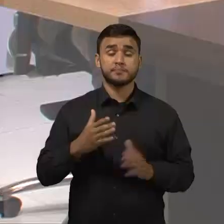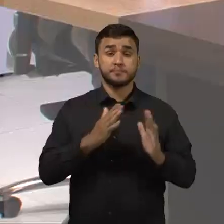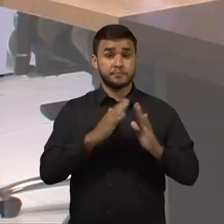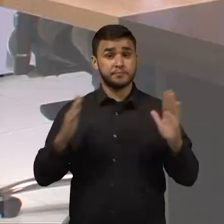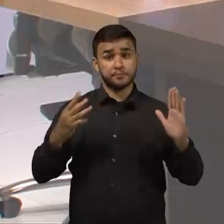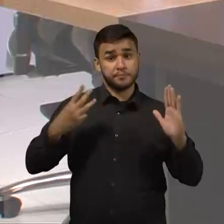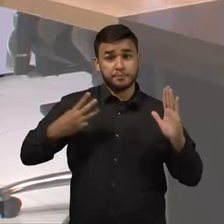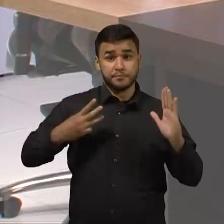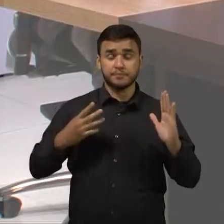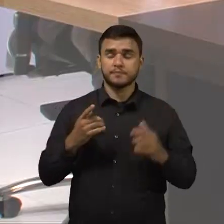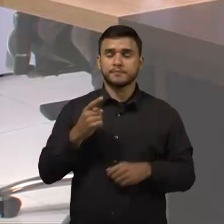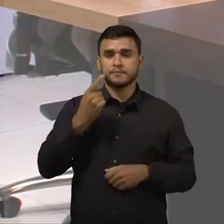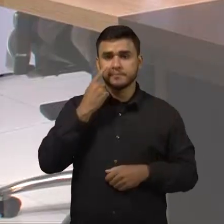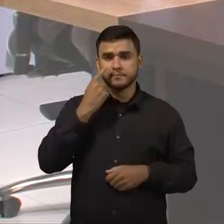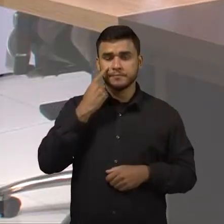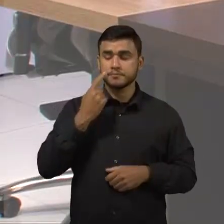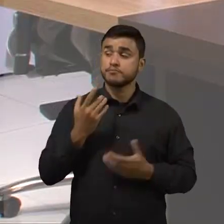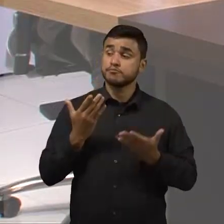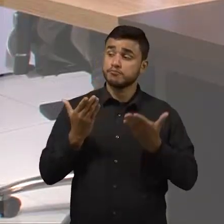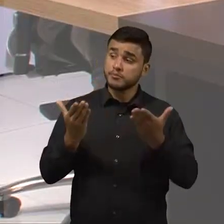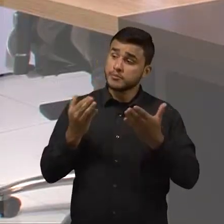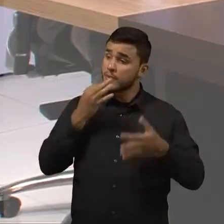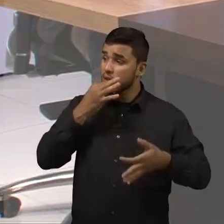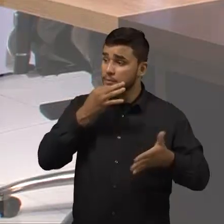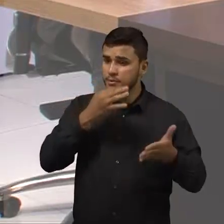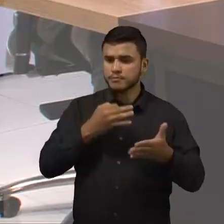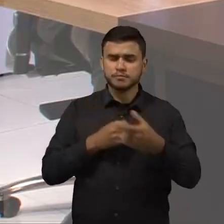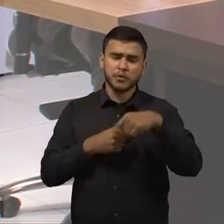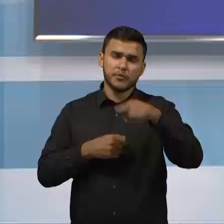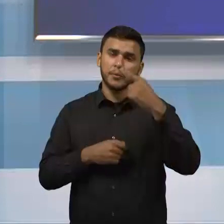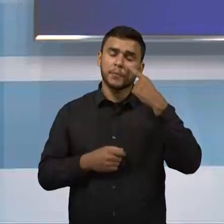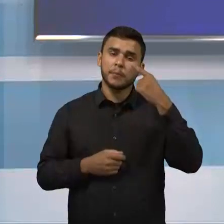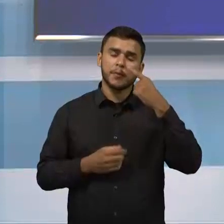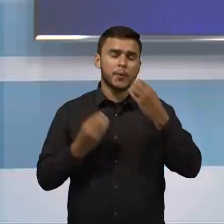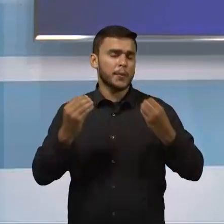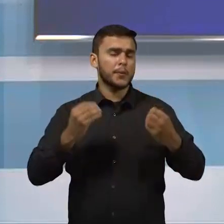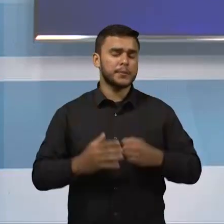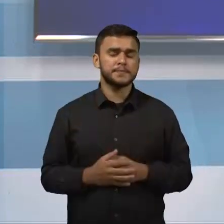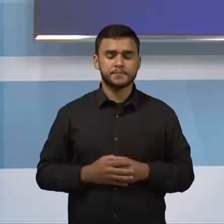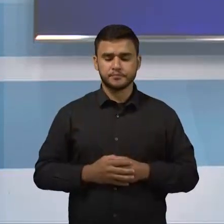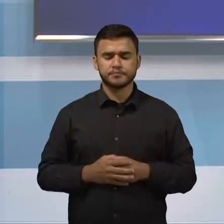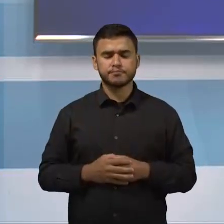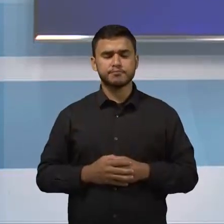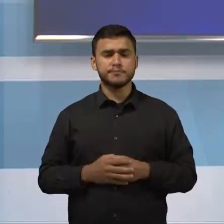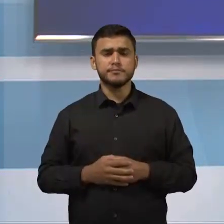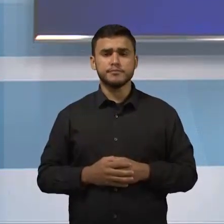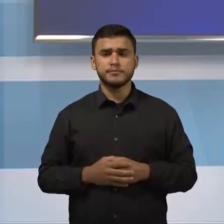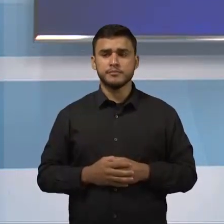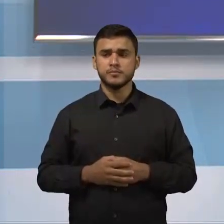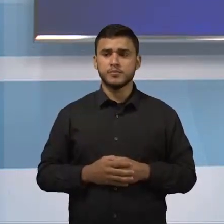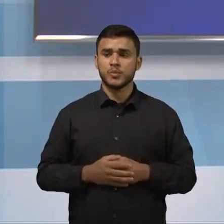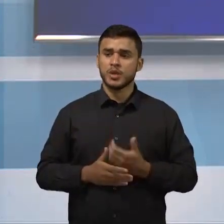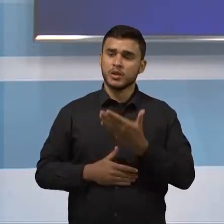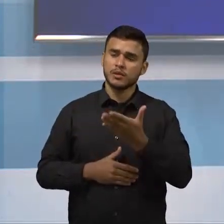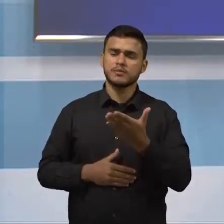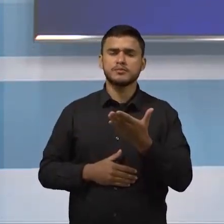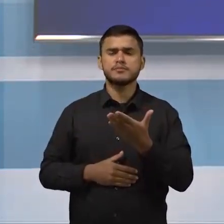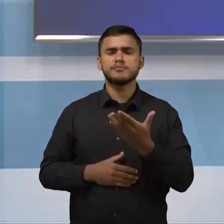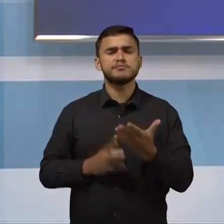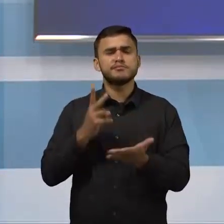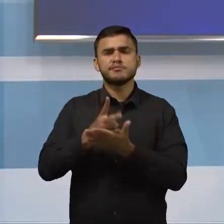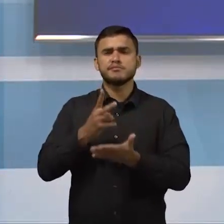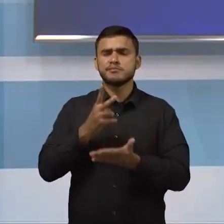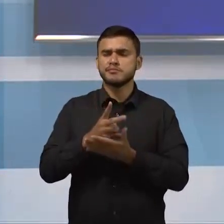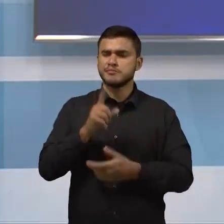bloco, eu quero deixar no ar, e eu não poderia deixar de pedir que os senhores analisassem, essa sessão rotineira